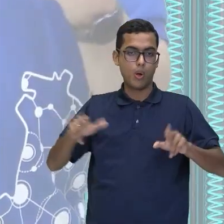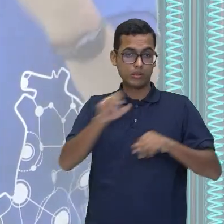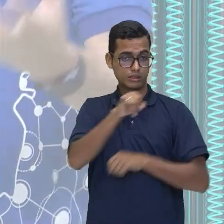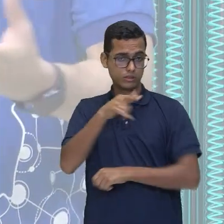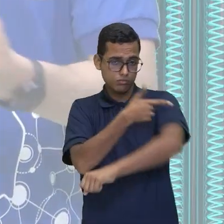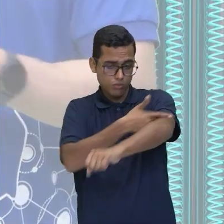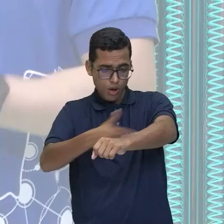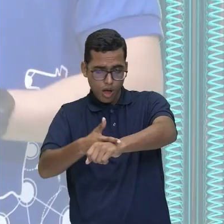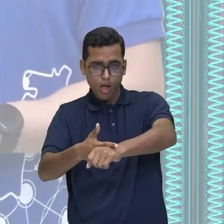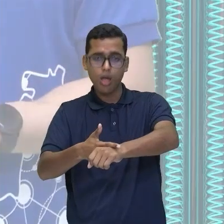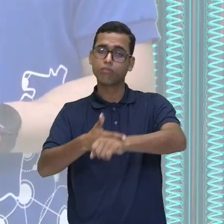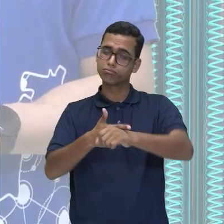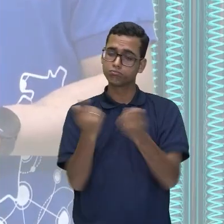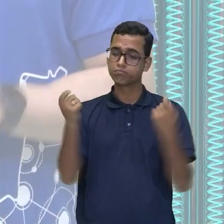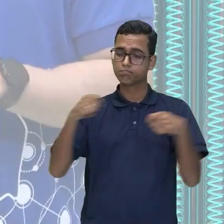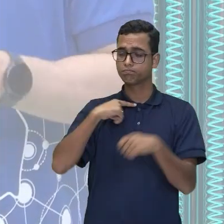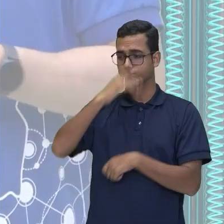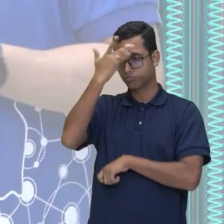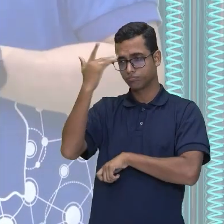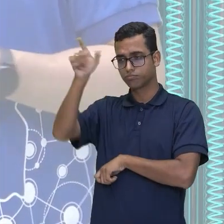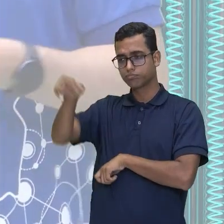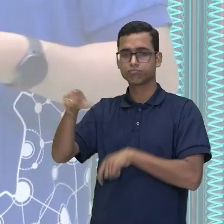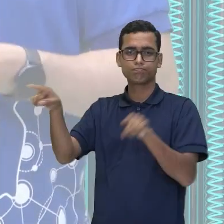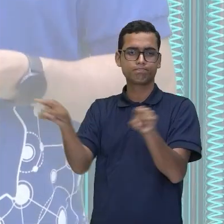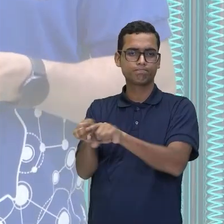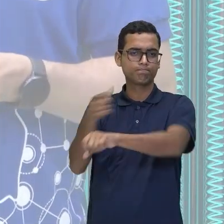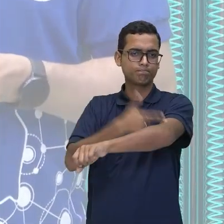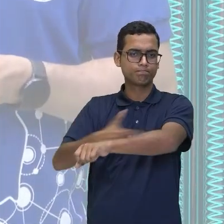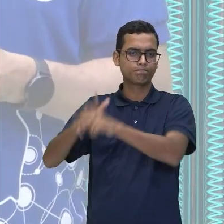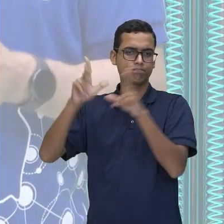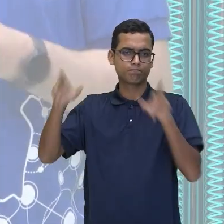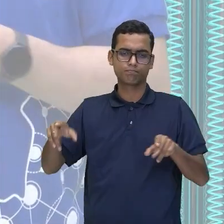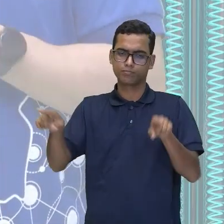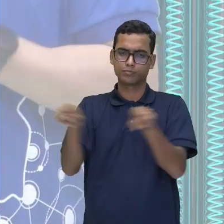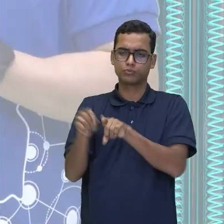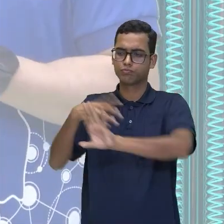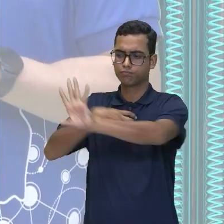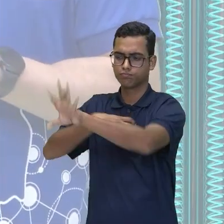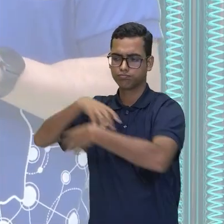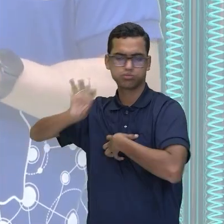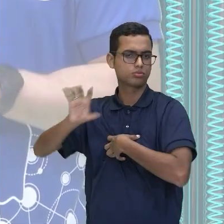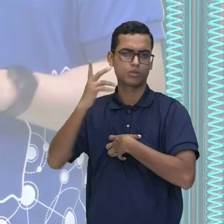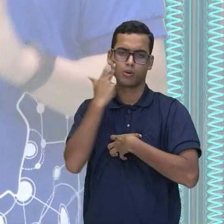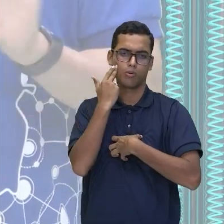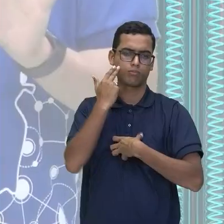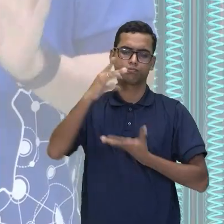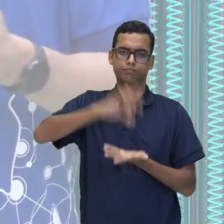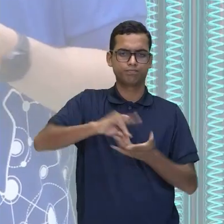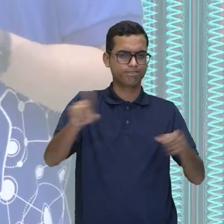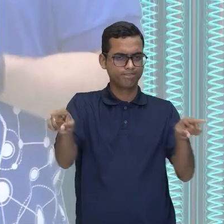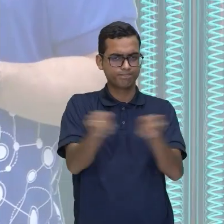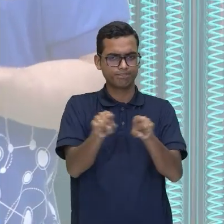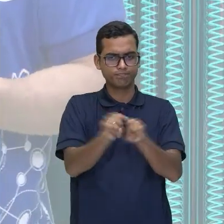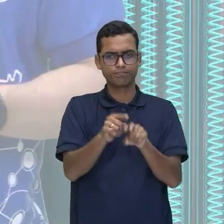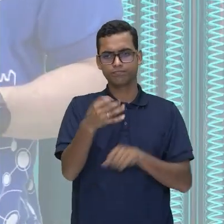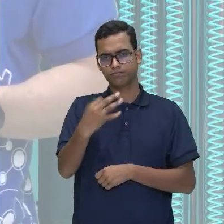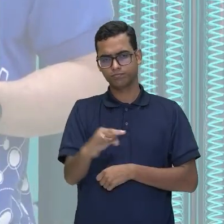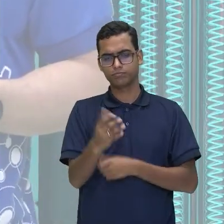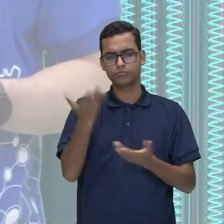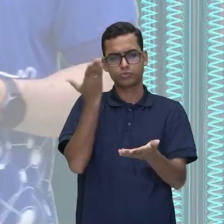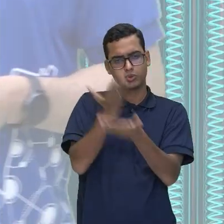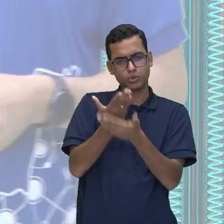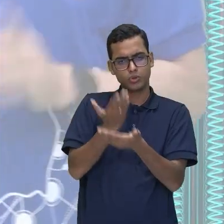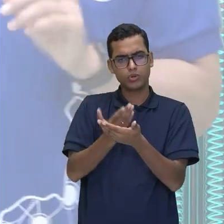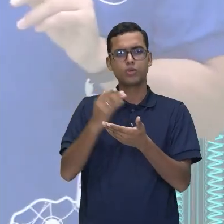educado, também haverá uma reciprocidade quanto a isso. A pessoa vai ser educada contigo. Bom, falamos do verbo modal